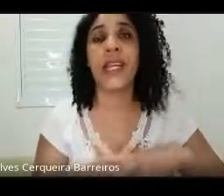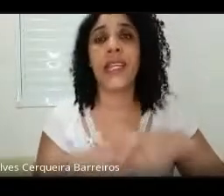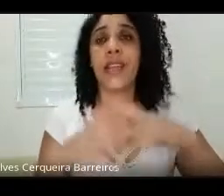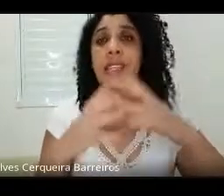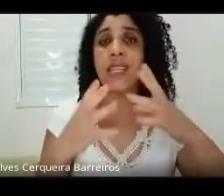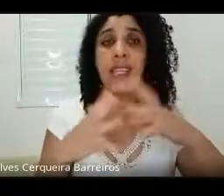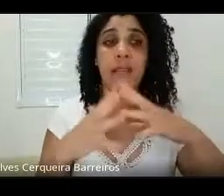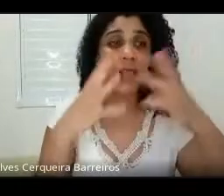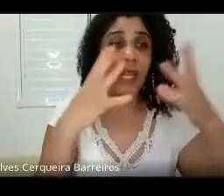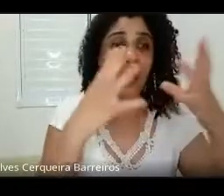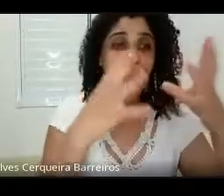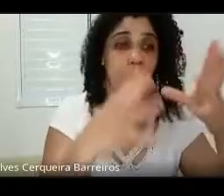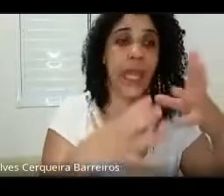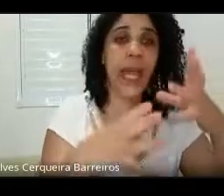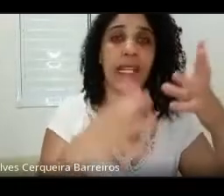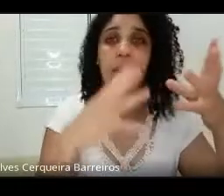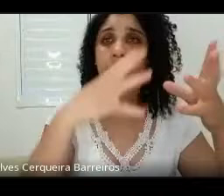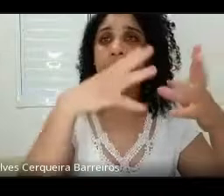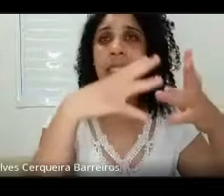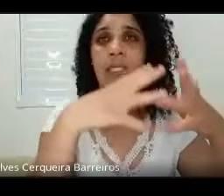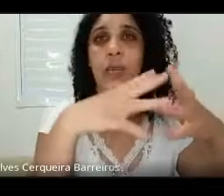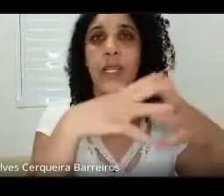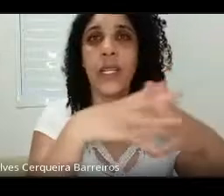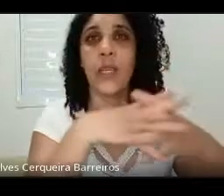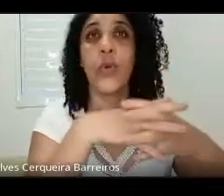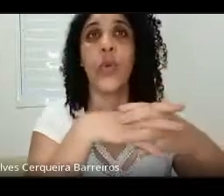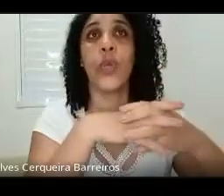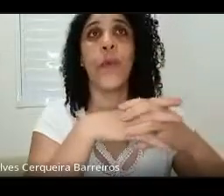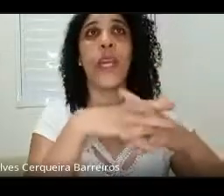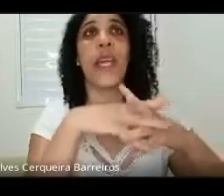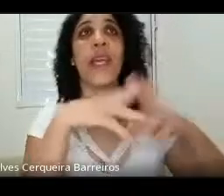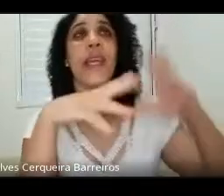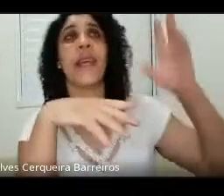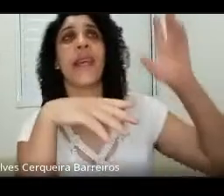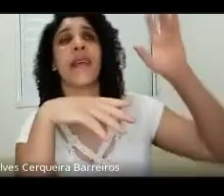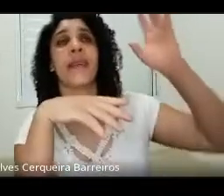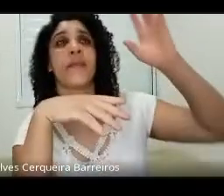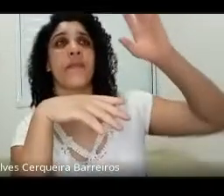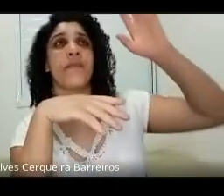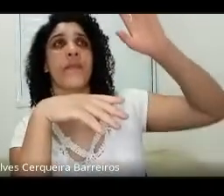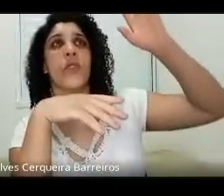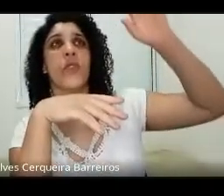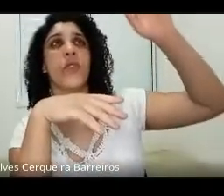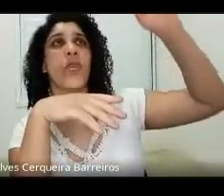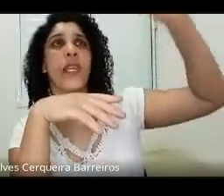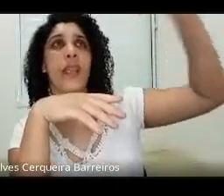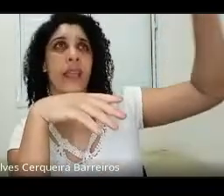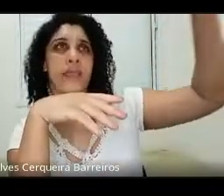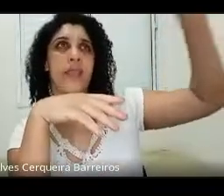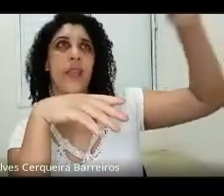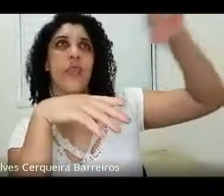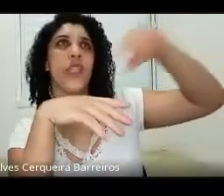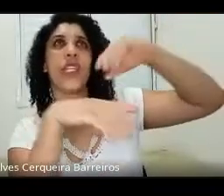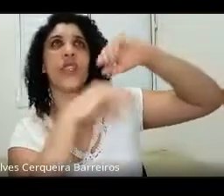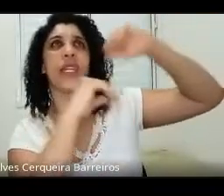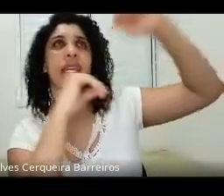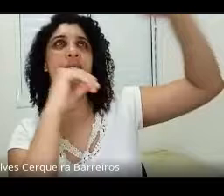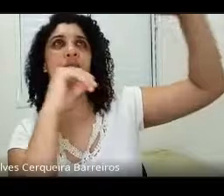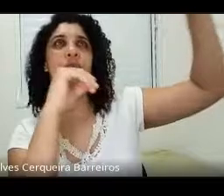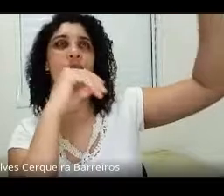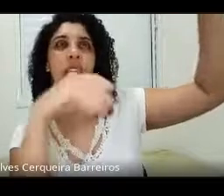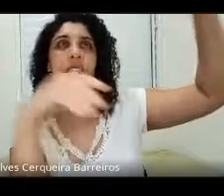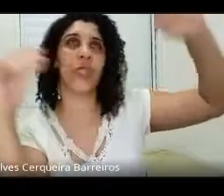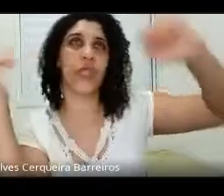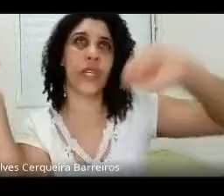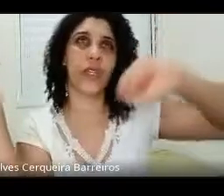gramática, que ela vai ser apropriada para aquela língua. Então, não é porque no inglês eu utilizo a